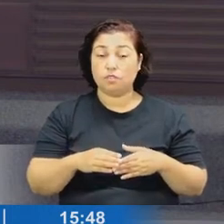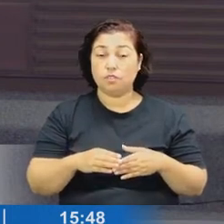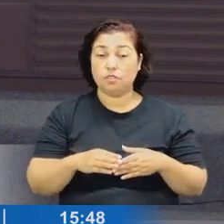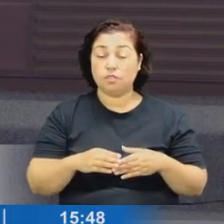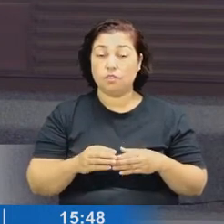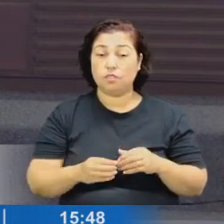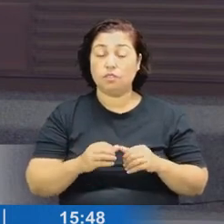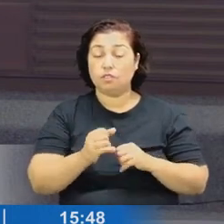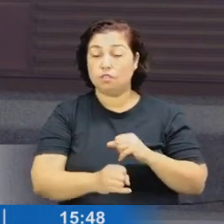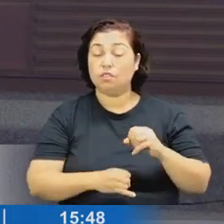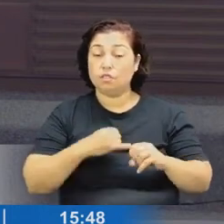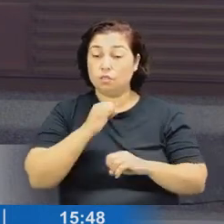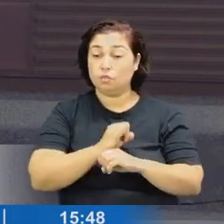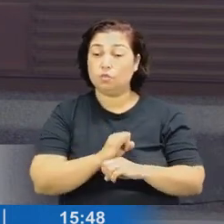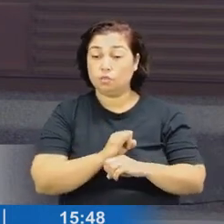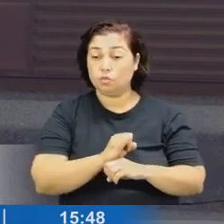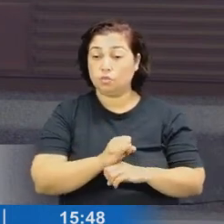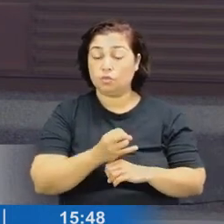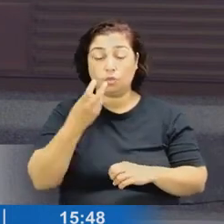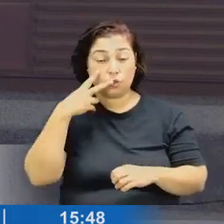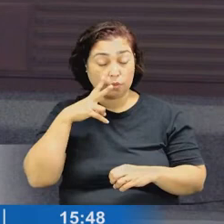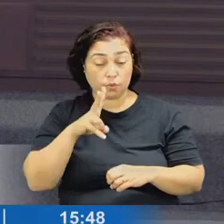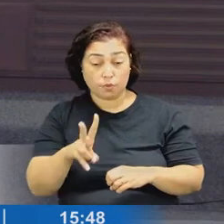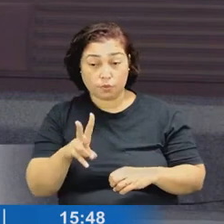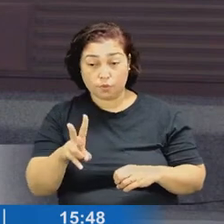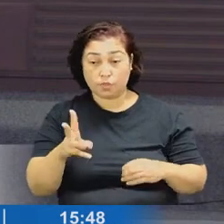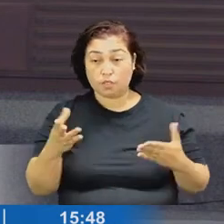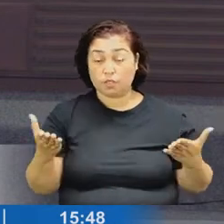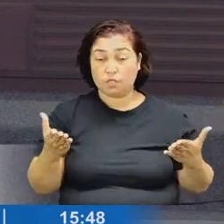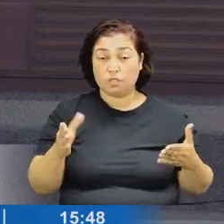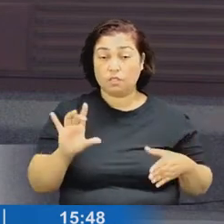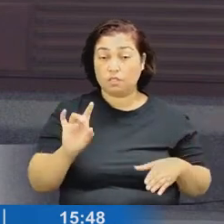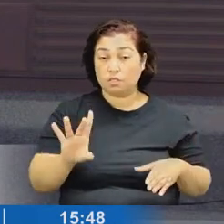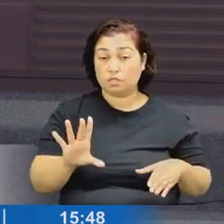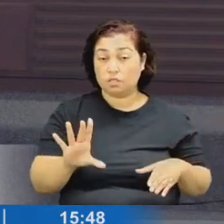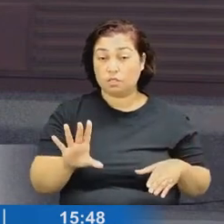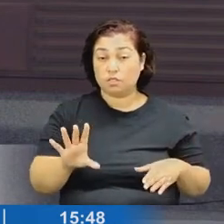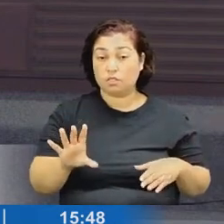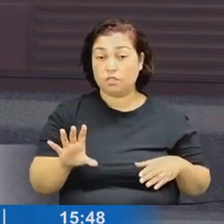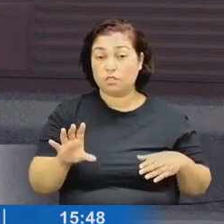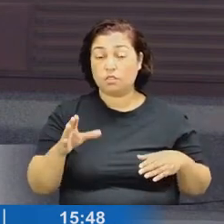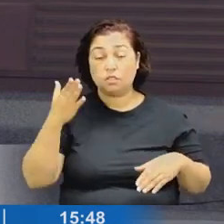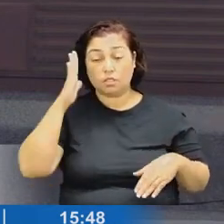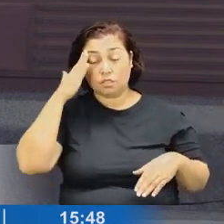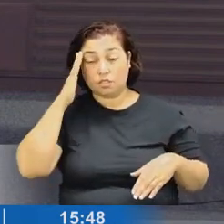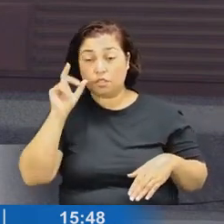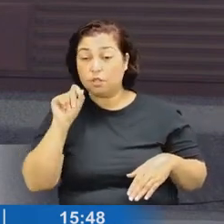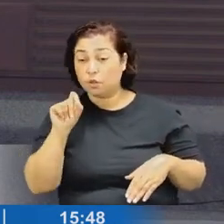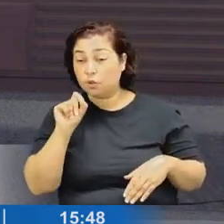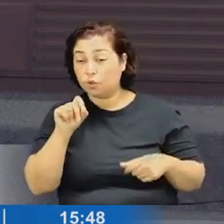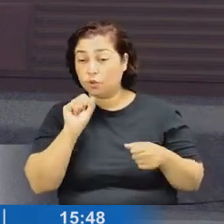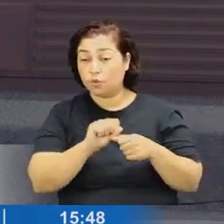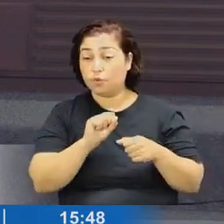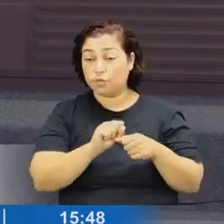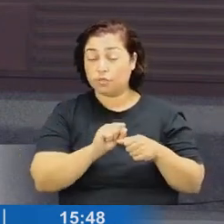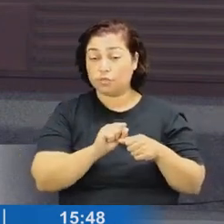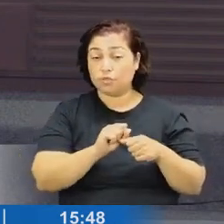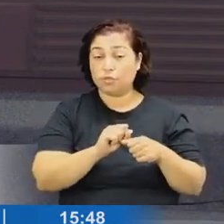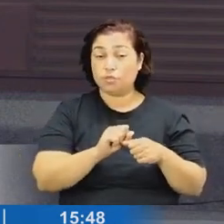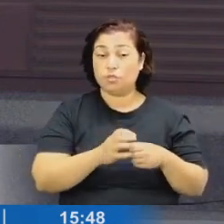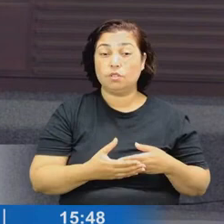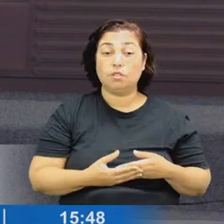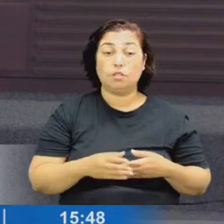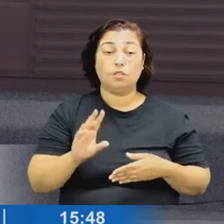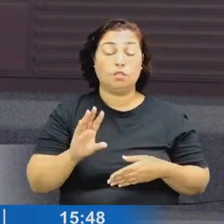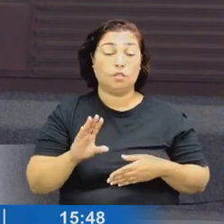uma média de 40 70 mil pessoas vendo no impulsionamento só que tinha que saber o que cortar de discurso e o que que é cortado